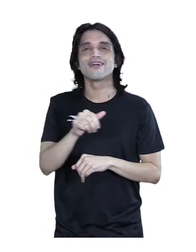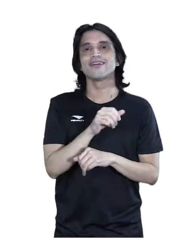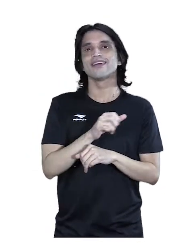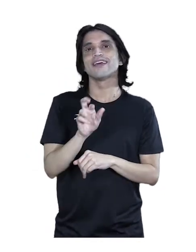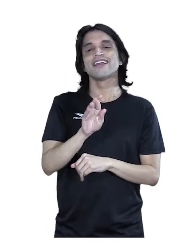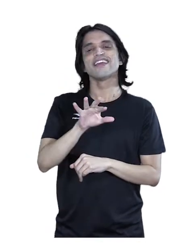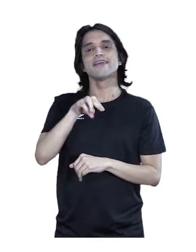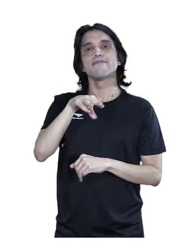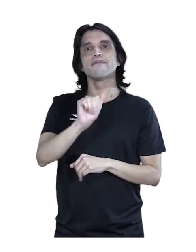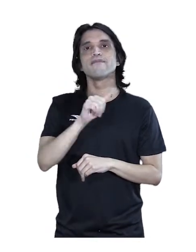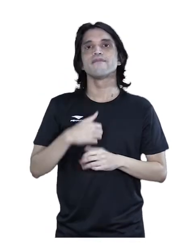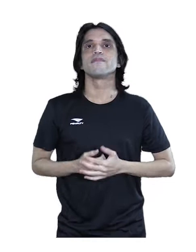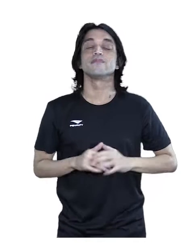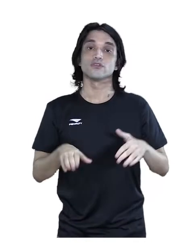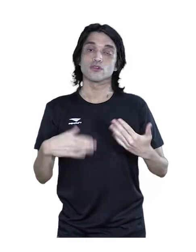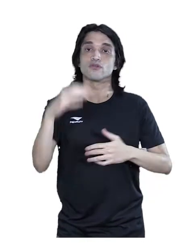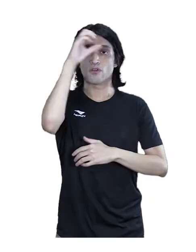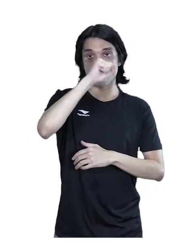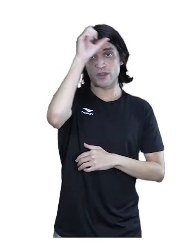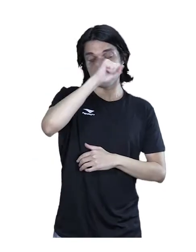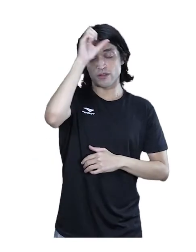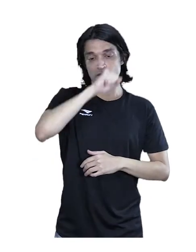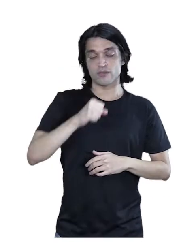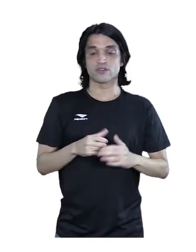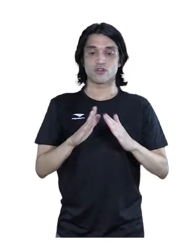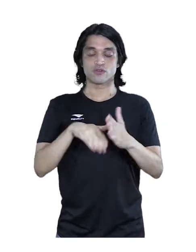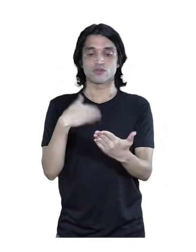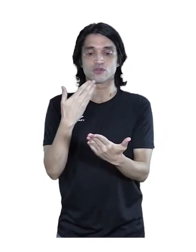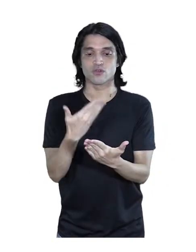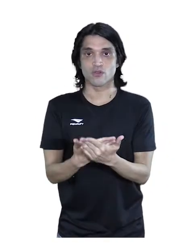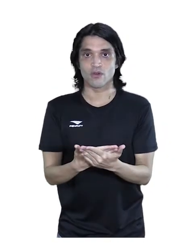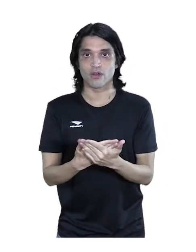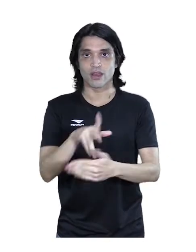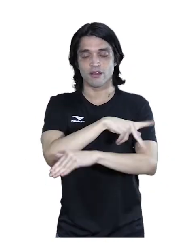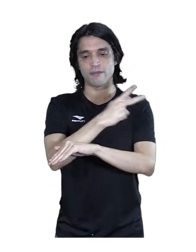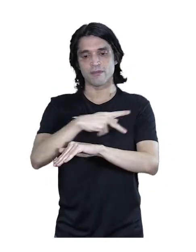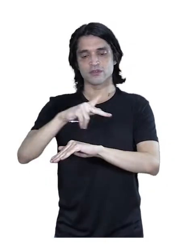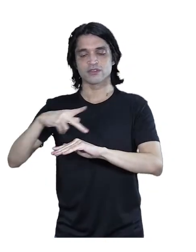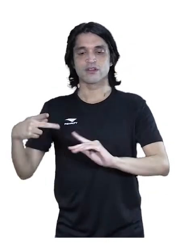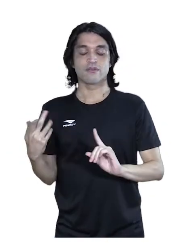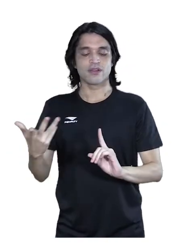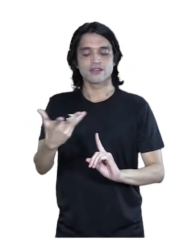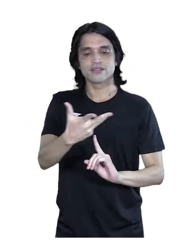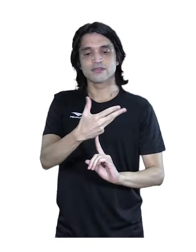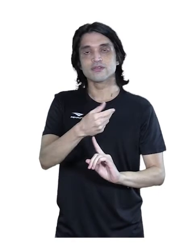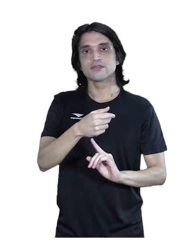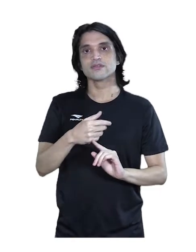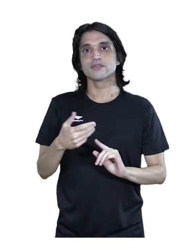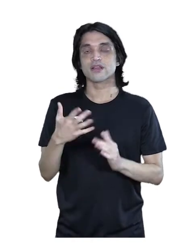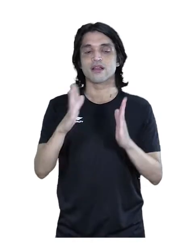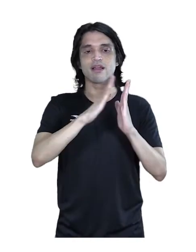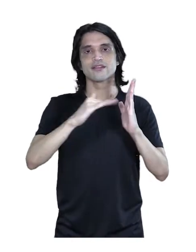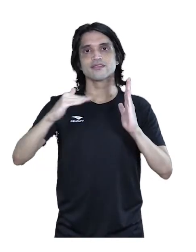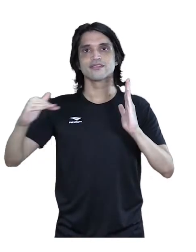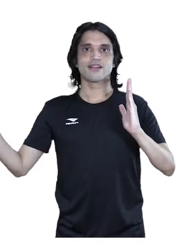Certo. Como aprendemos, a escola parnasiana é o culto à forma, à estética e por isso, além da